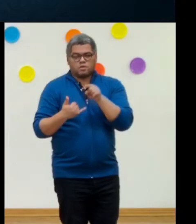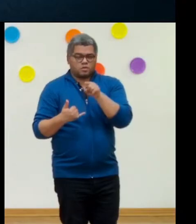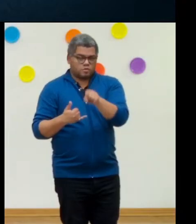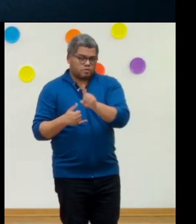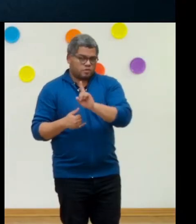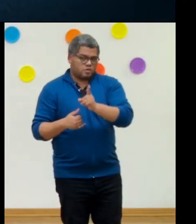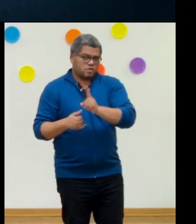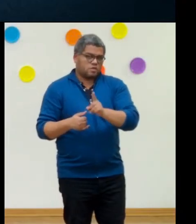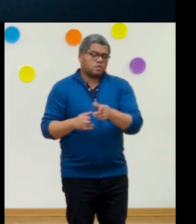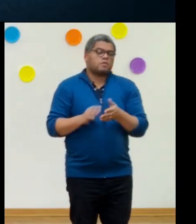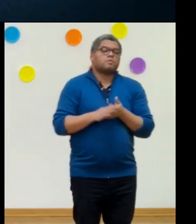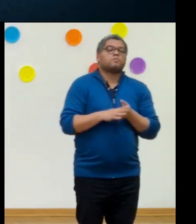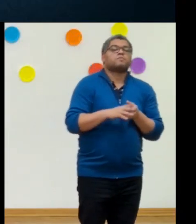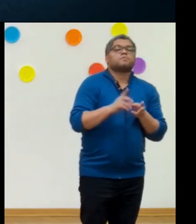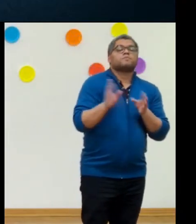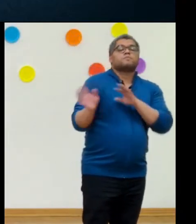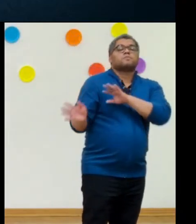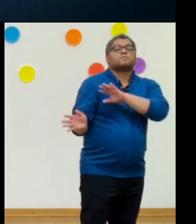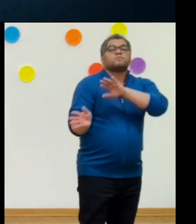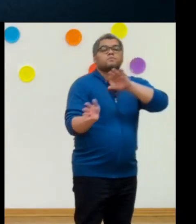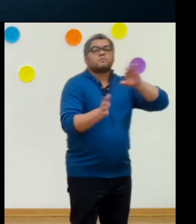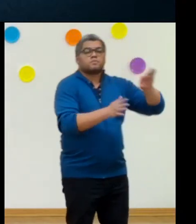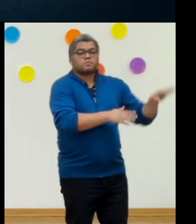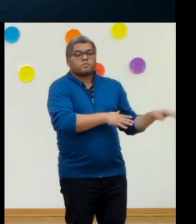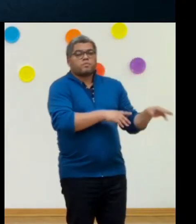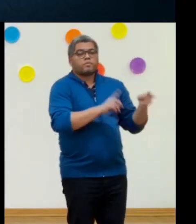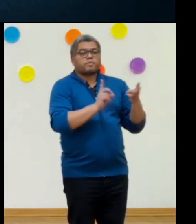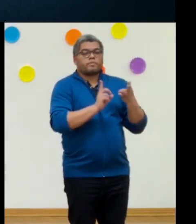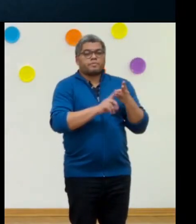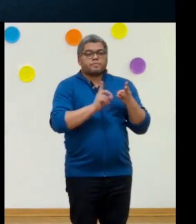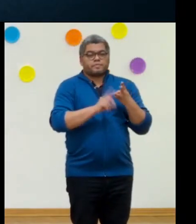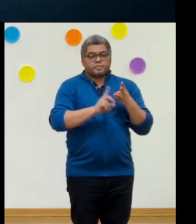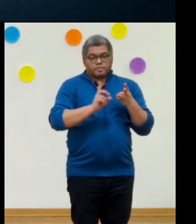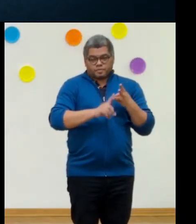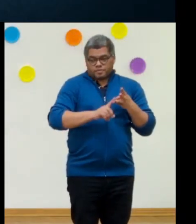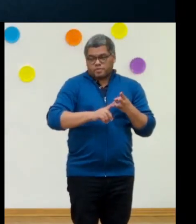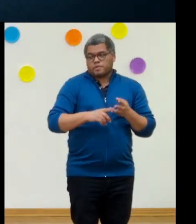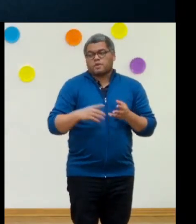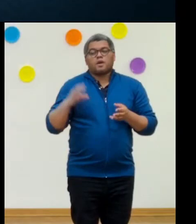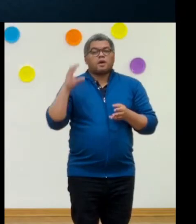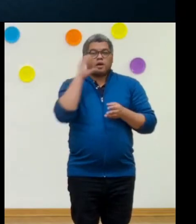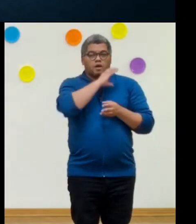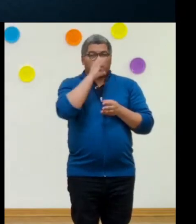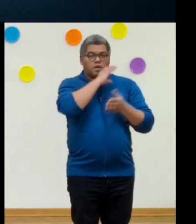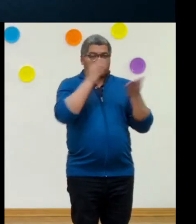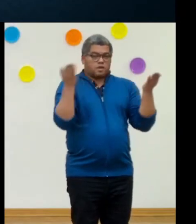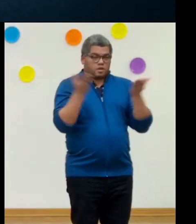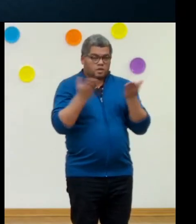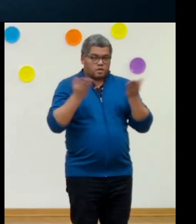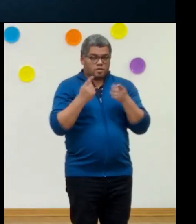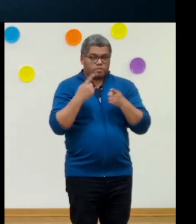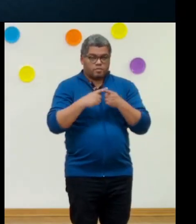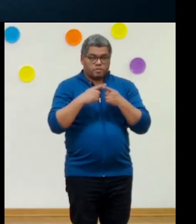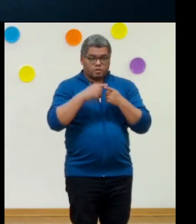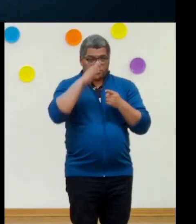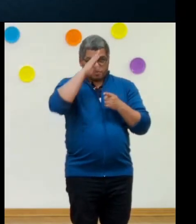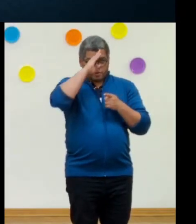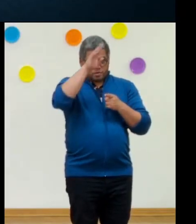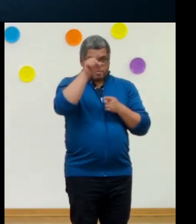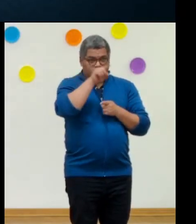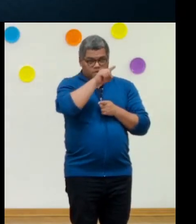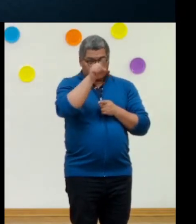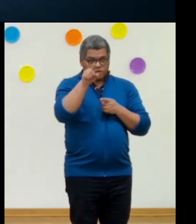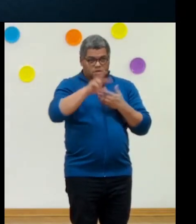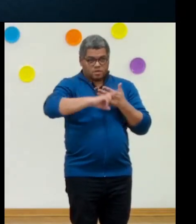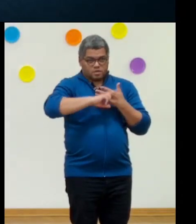Vamos seguir para o terceiro ponto. Aqui vai mais rápido agora, tá? Porque o principal ponto era esse, os efeitos do